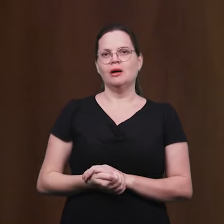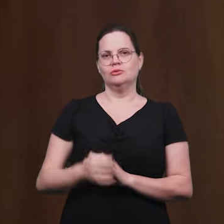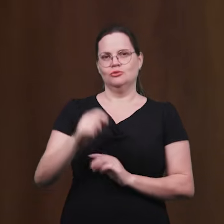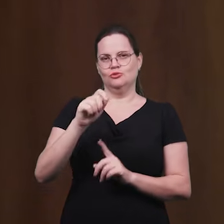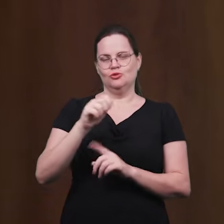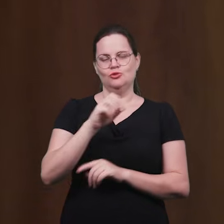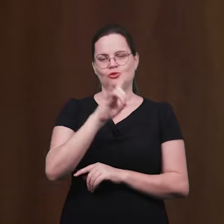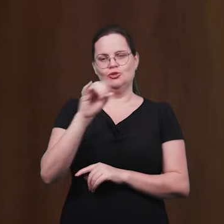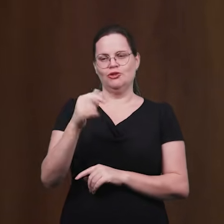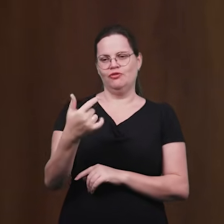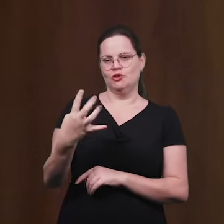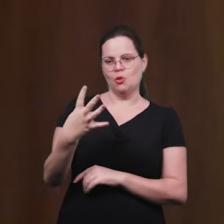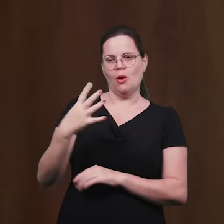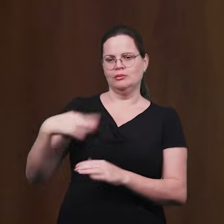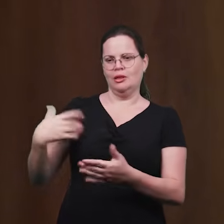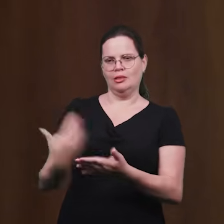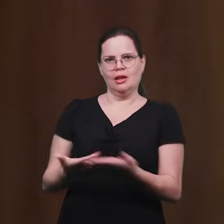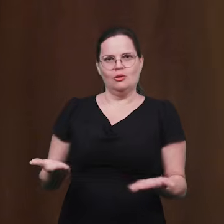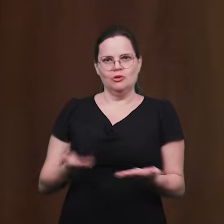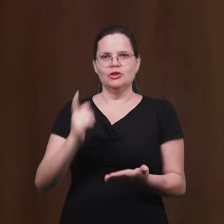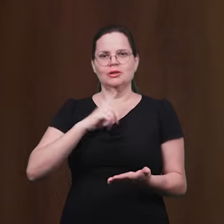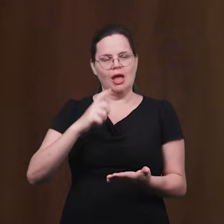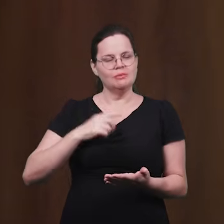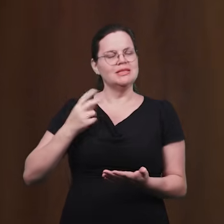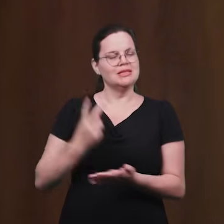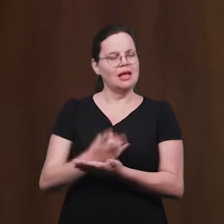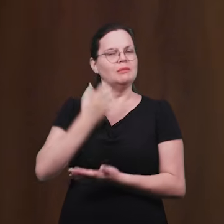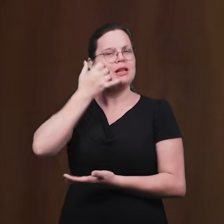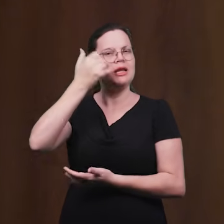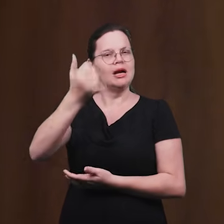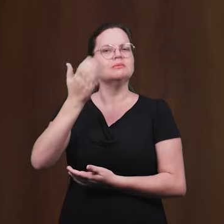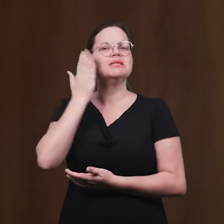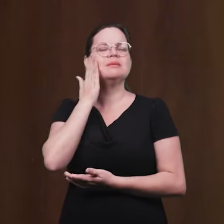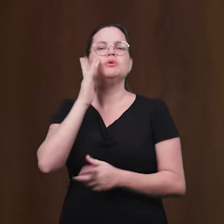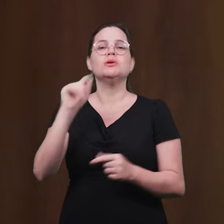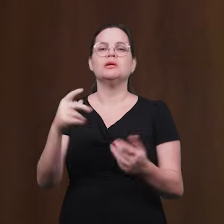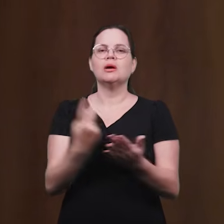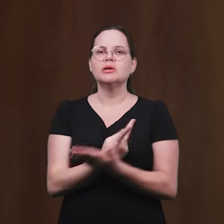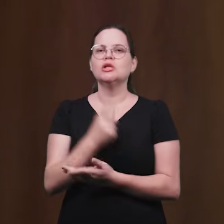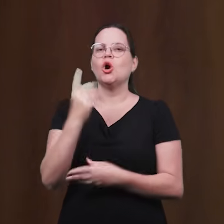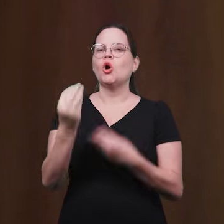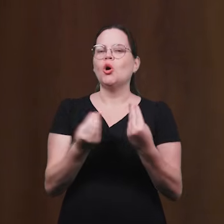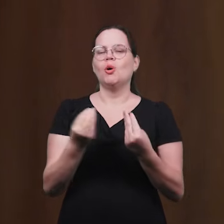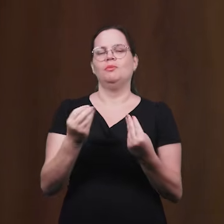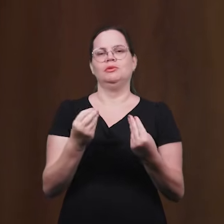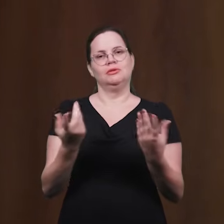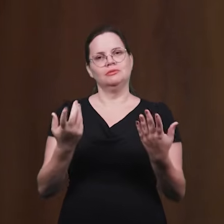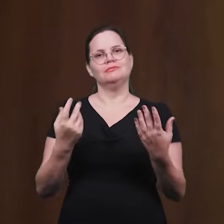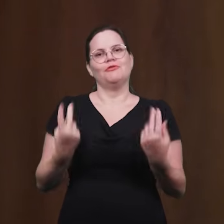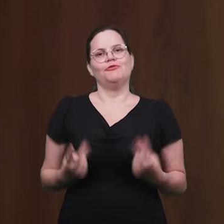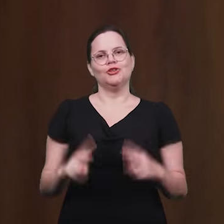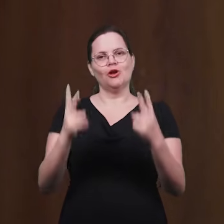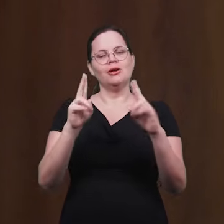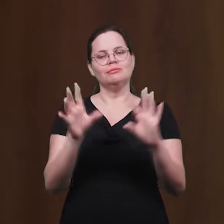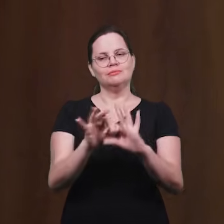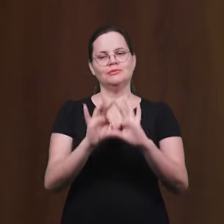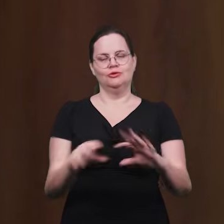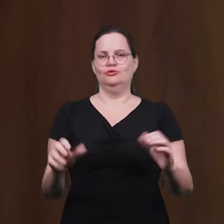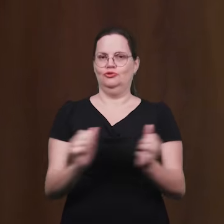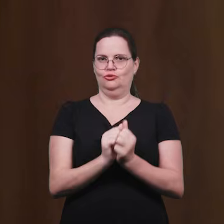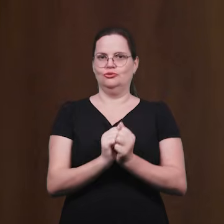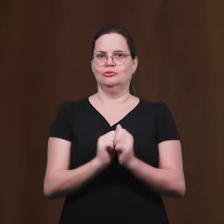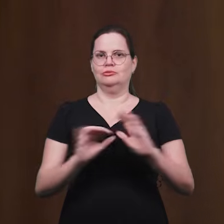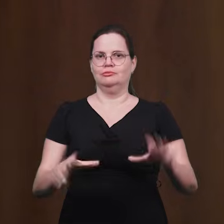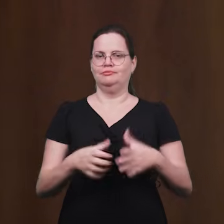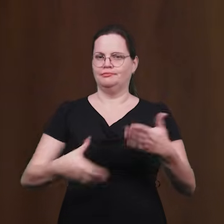temos feito contatos. Então, nossa palavra é a vitória está no corpo. Então,